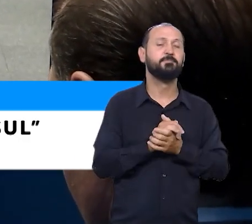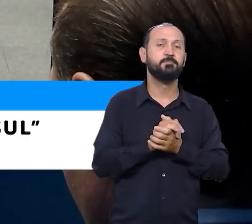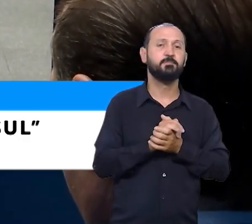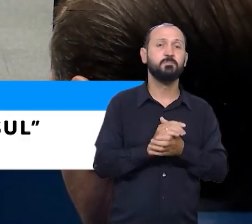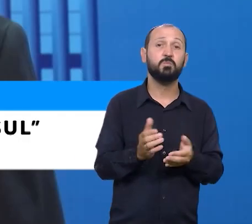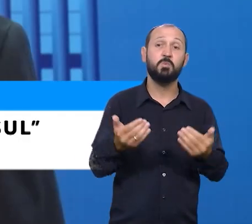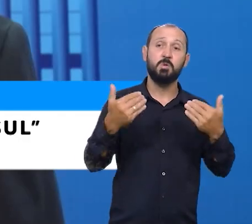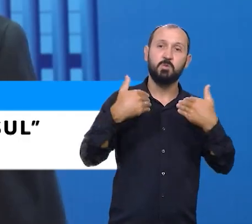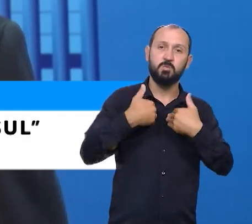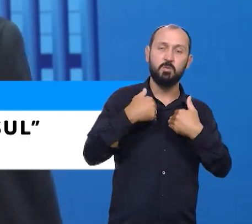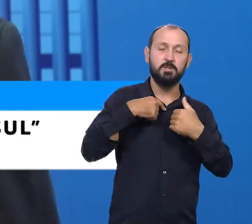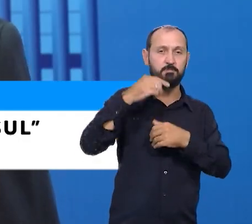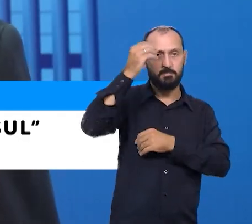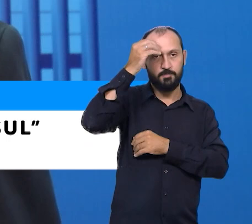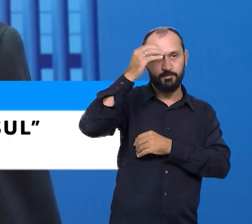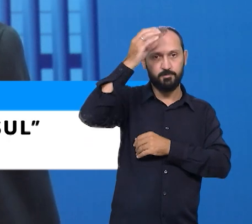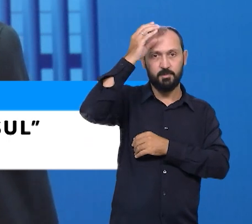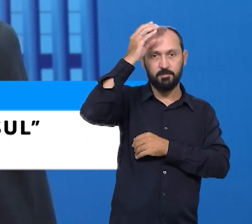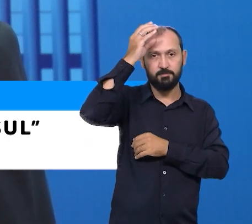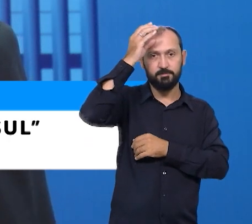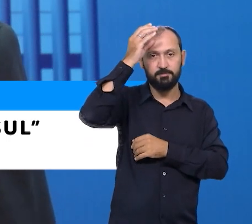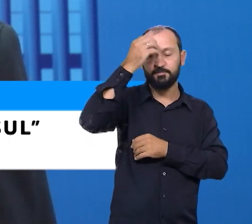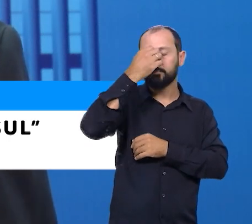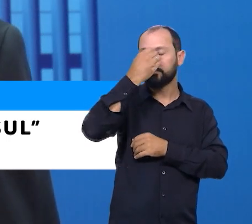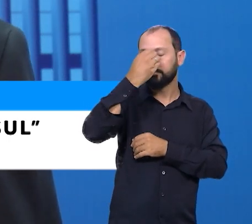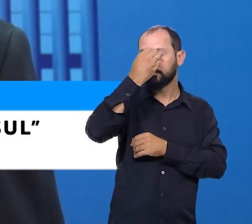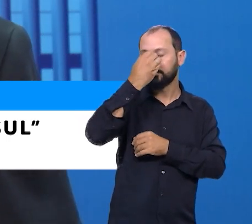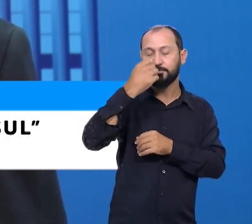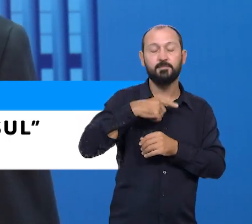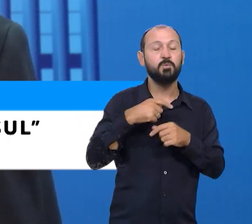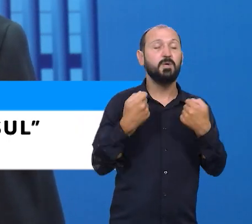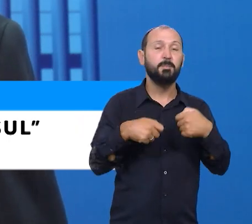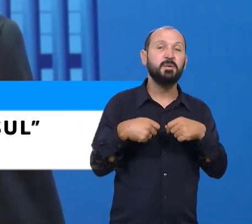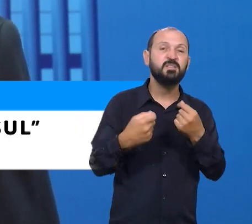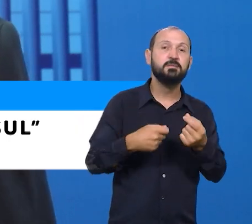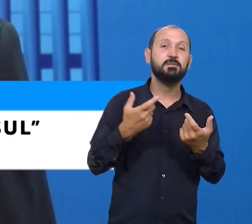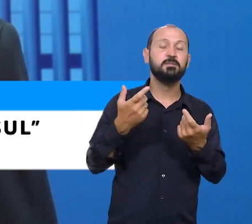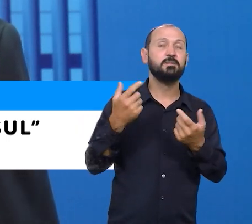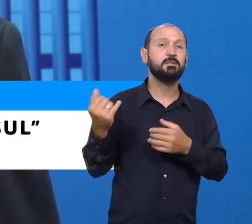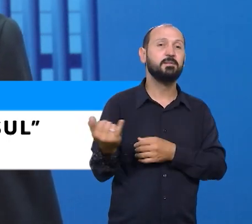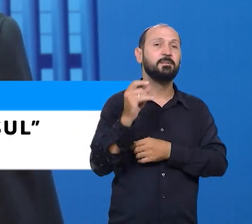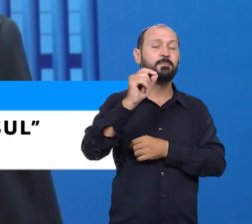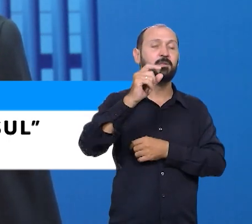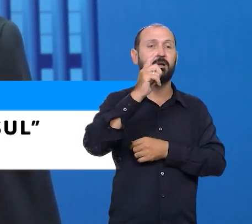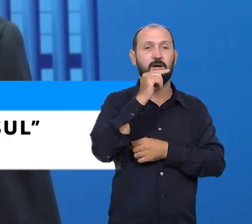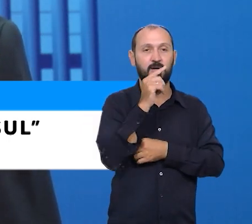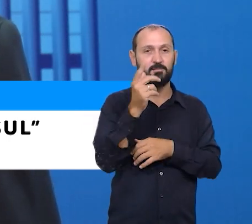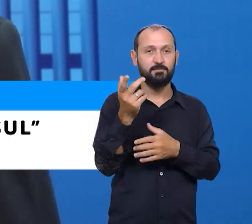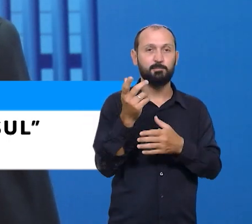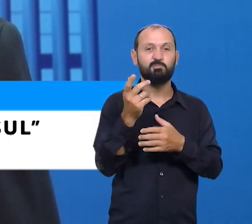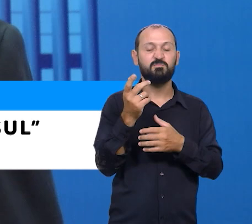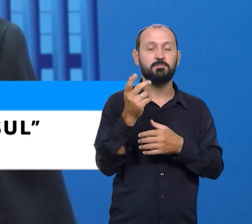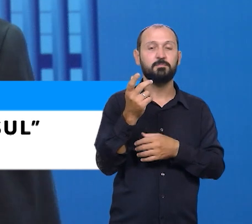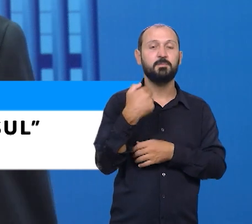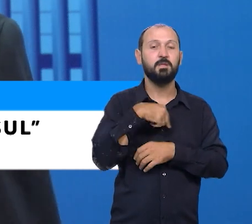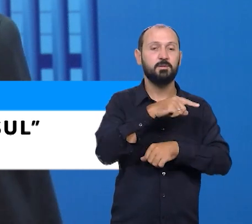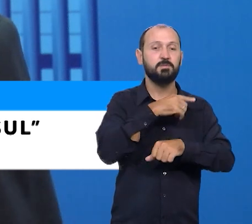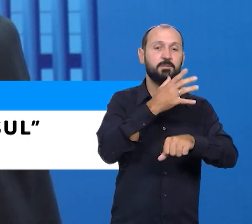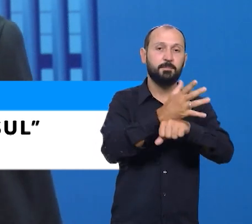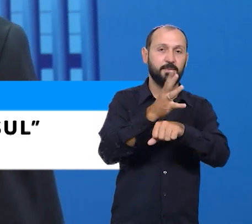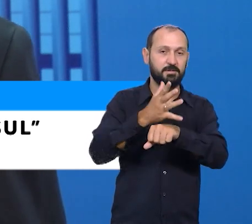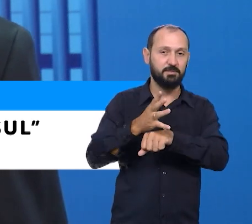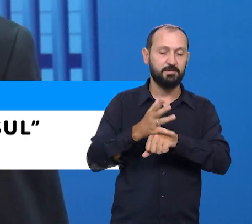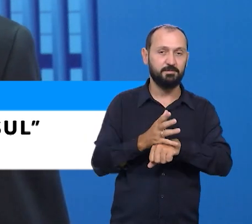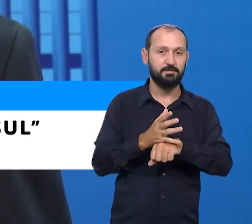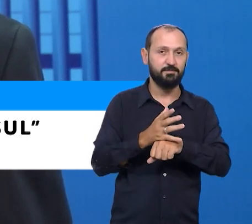e pesquisas. Mais do que a gente se conscientizar da necessidade e da importância da água, é